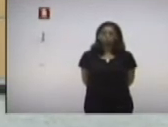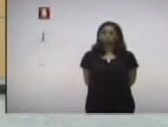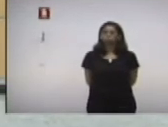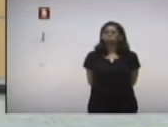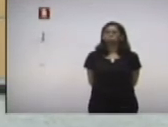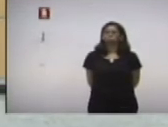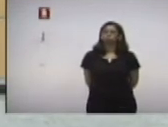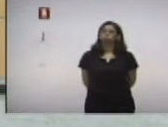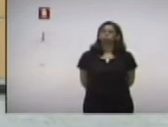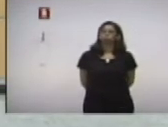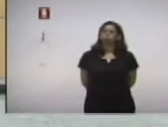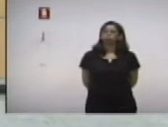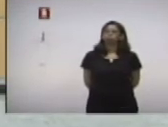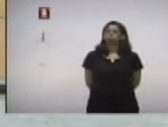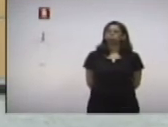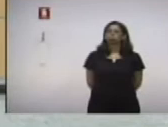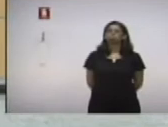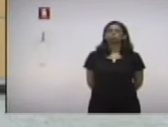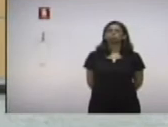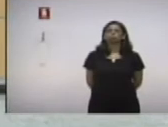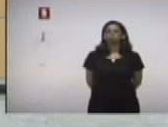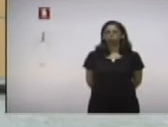E aí